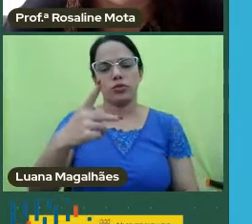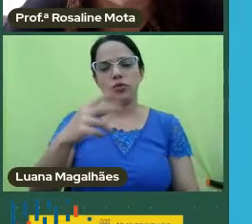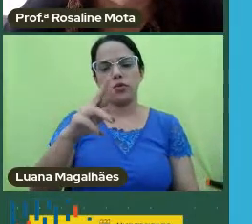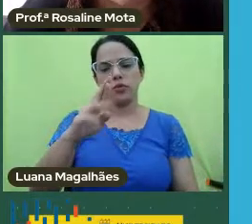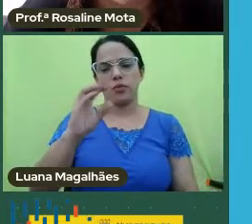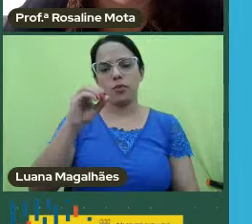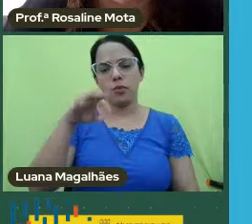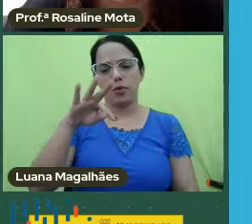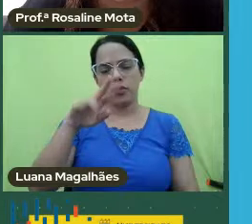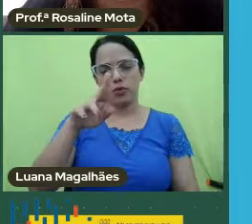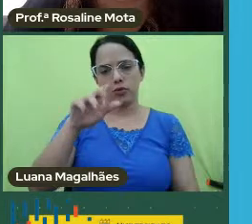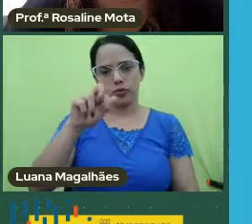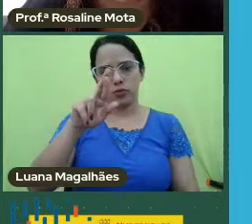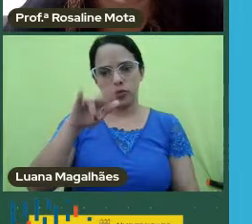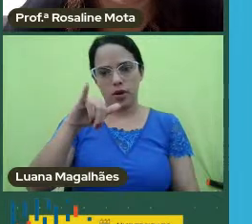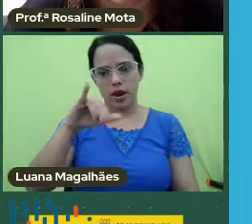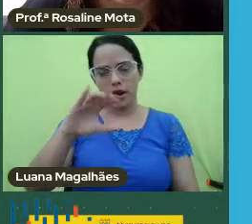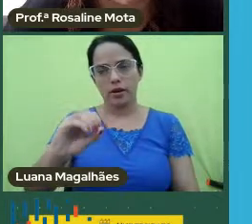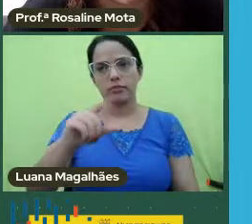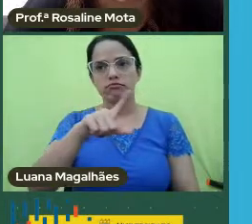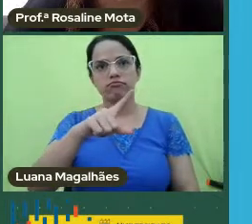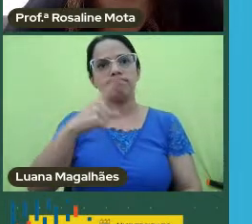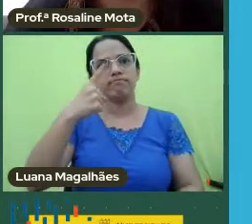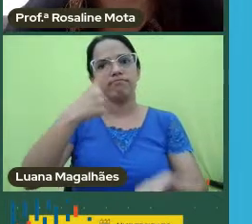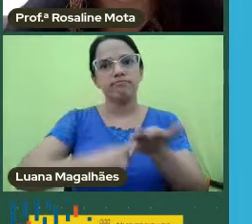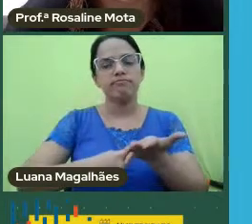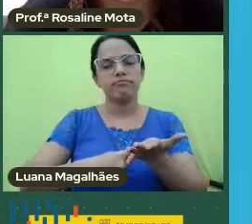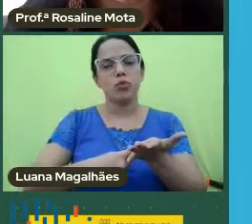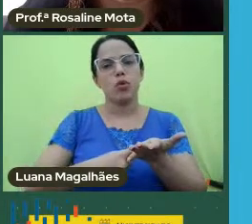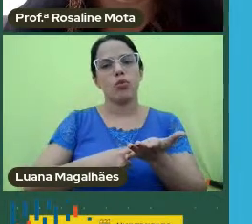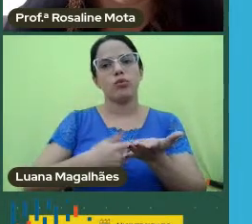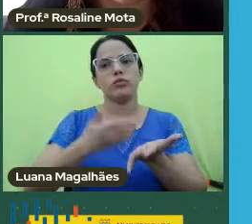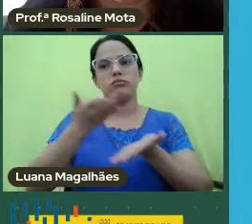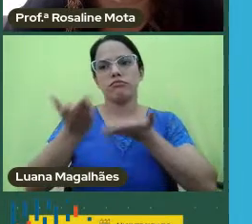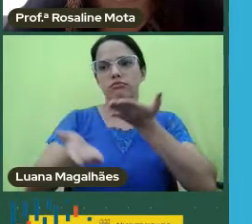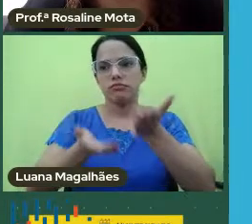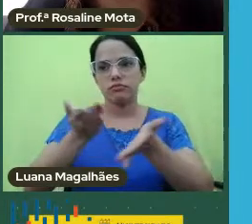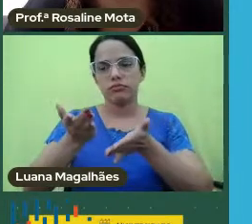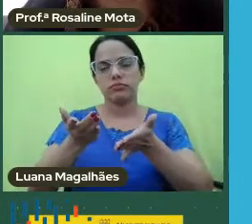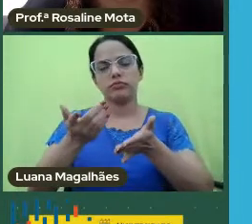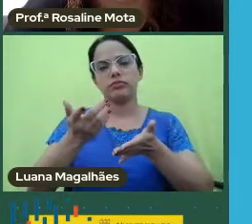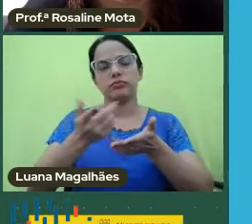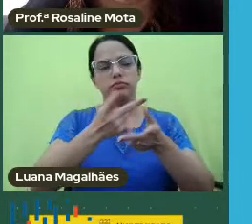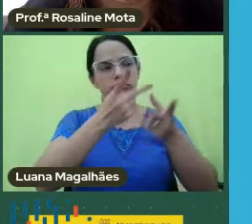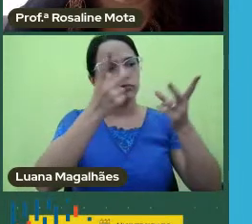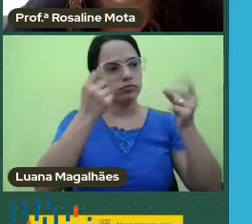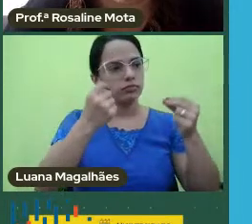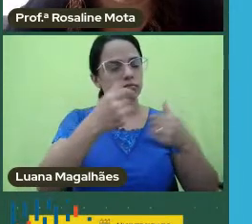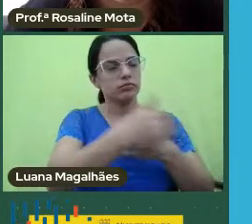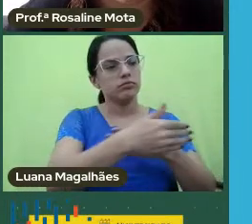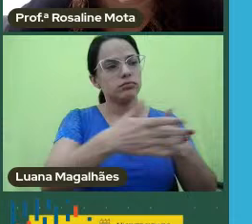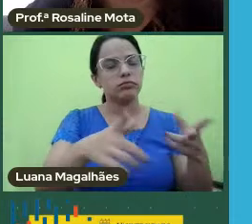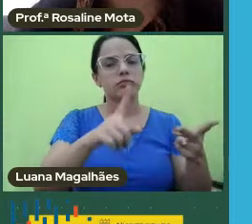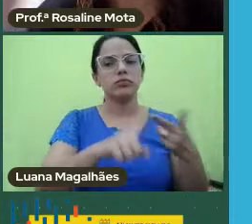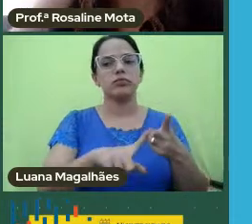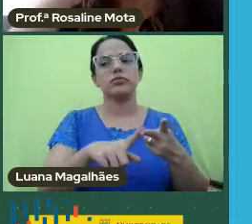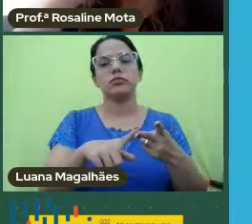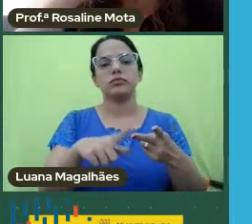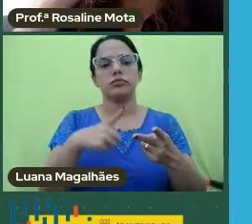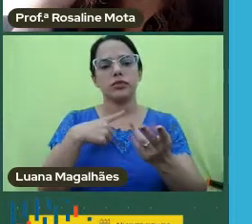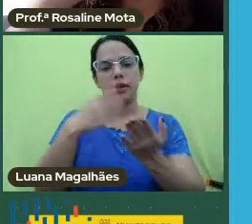a questão da marcação de consultas ambulatoriais, a elaboração de relatórios estatísticos das atividades do